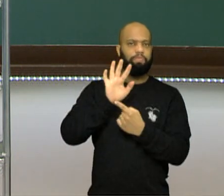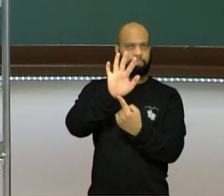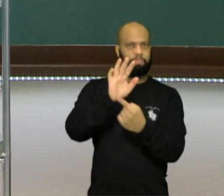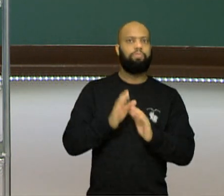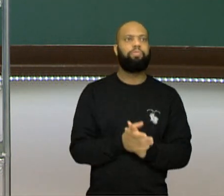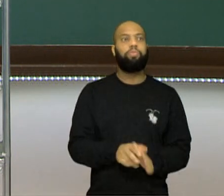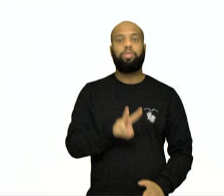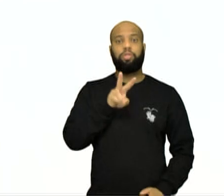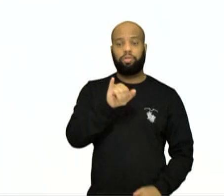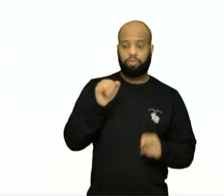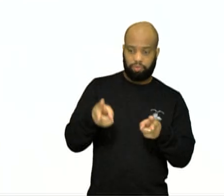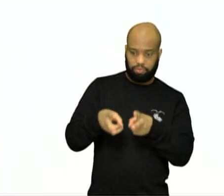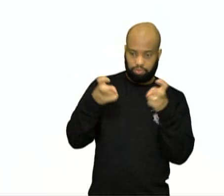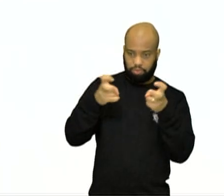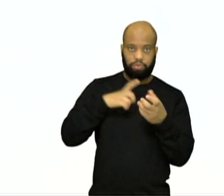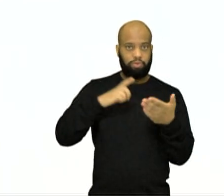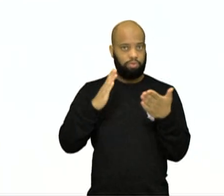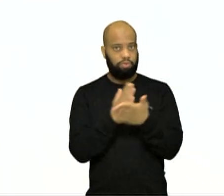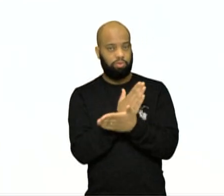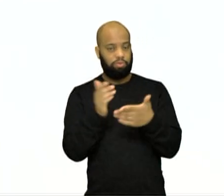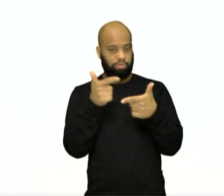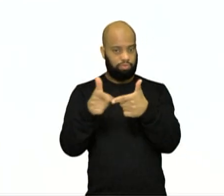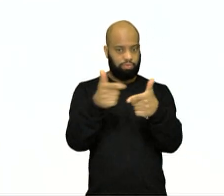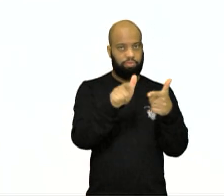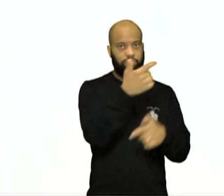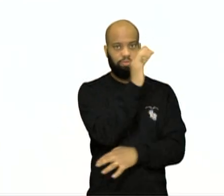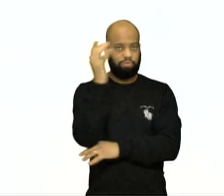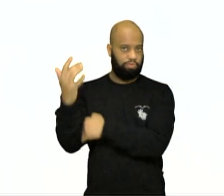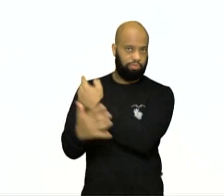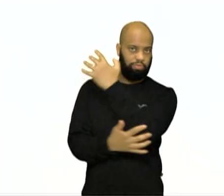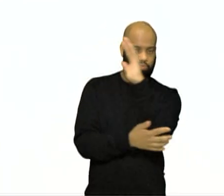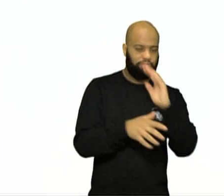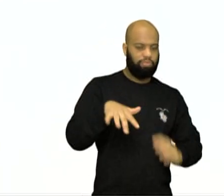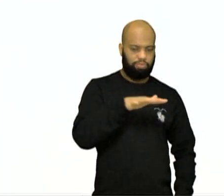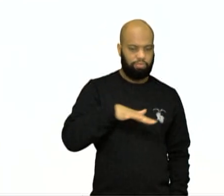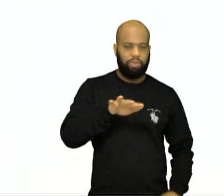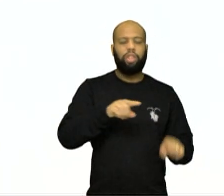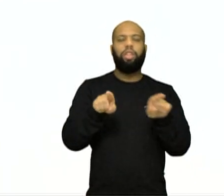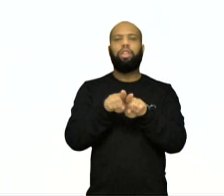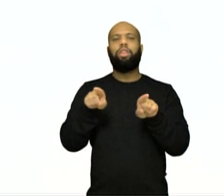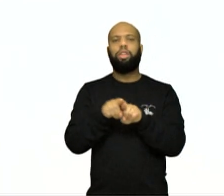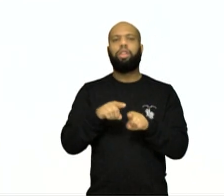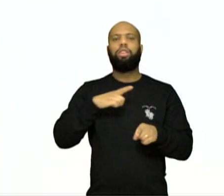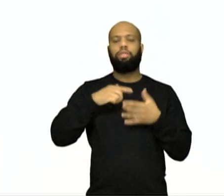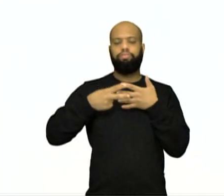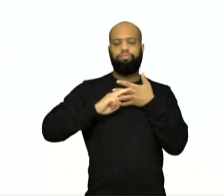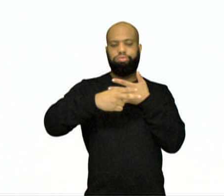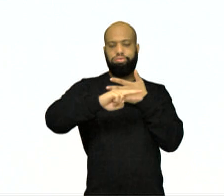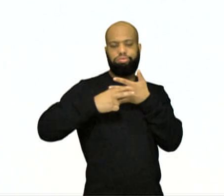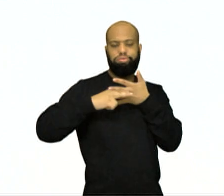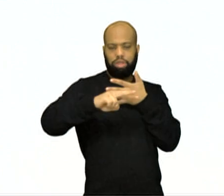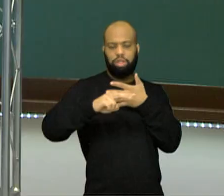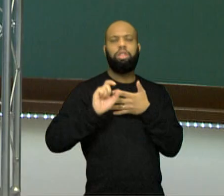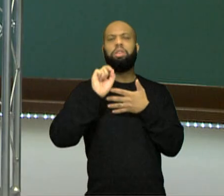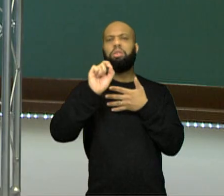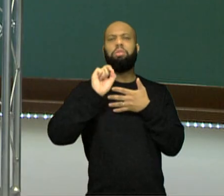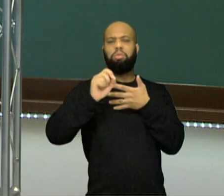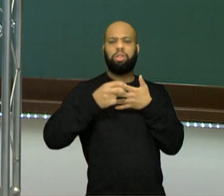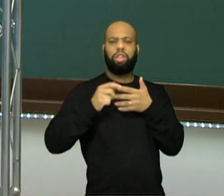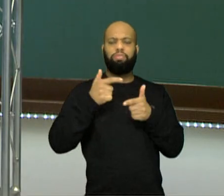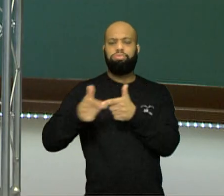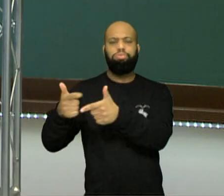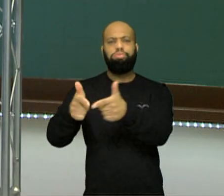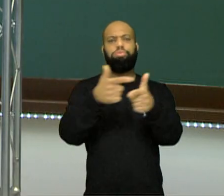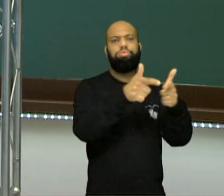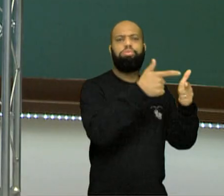aula, reconhecer alguns problemas ambientais do espaço urbano e suas consequências. O que são esses